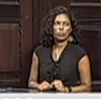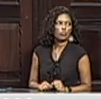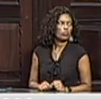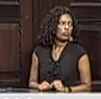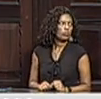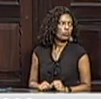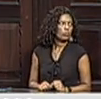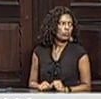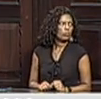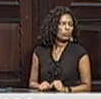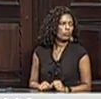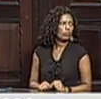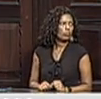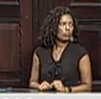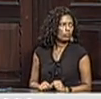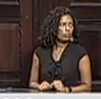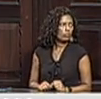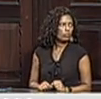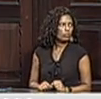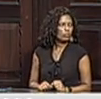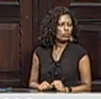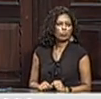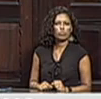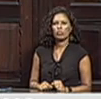Há sobre a mesa,